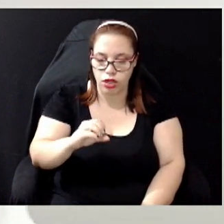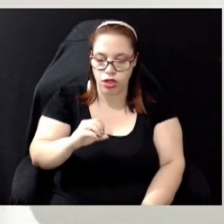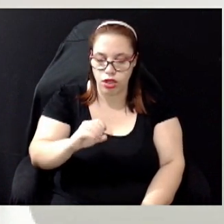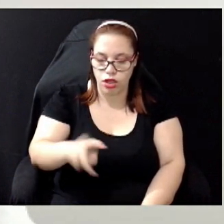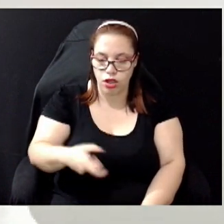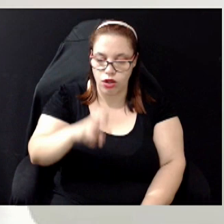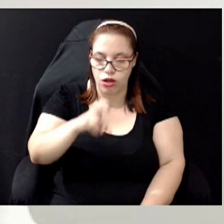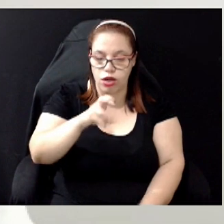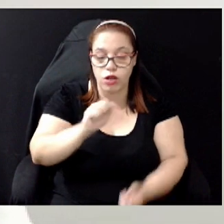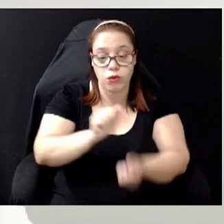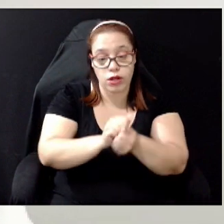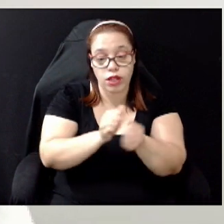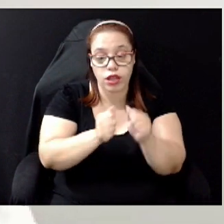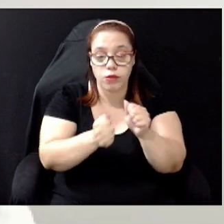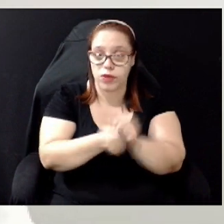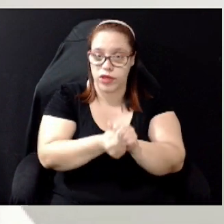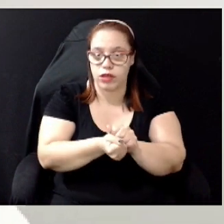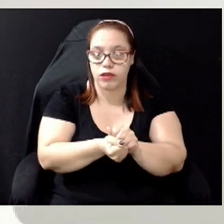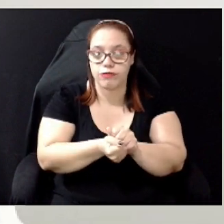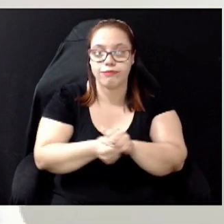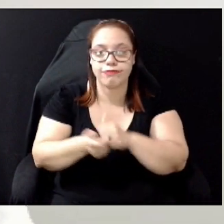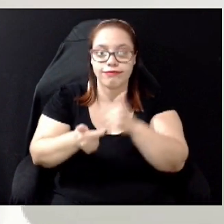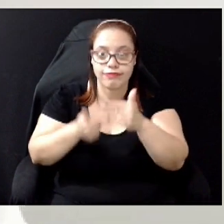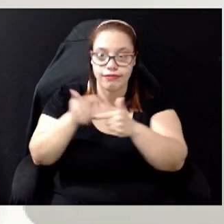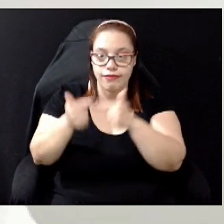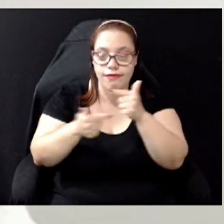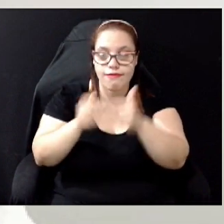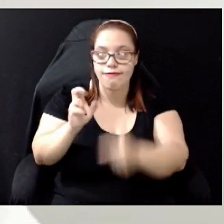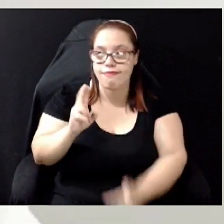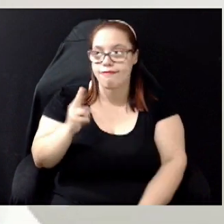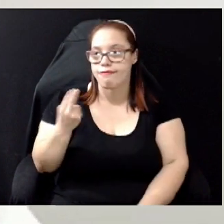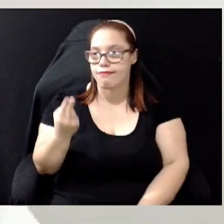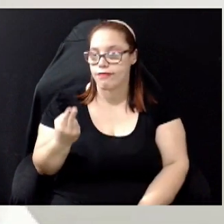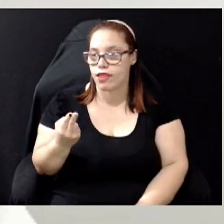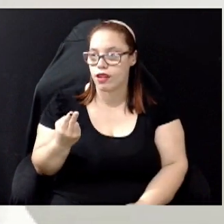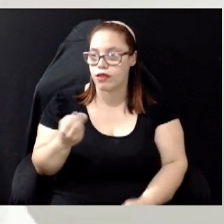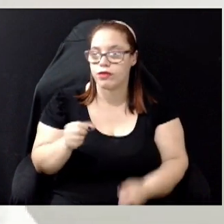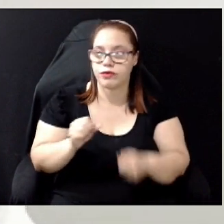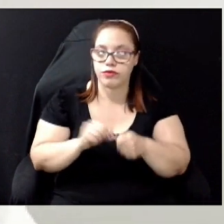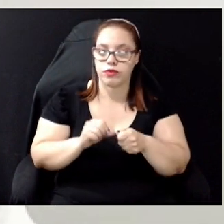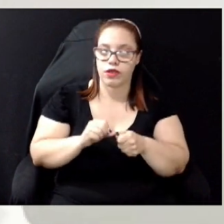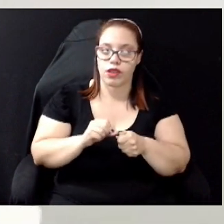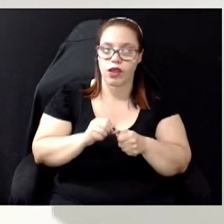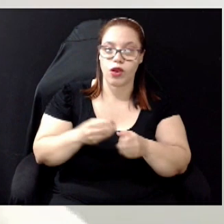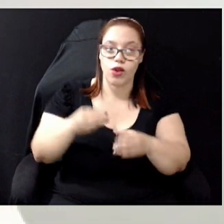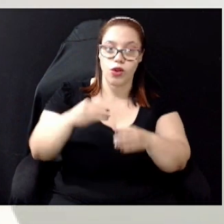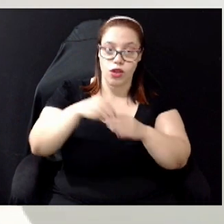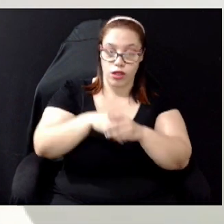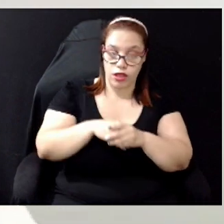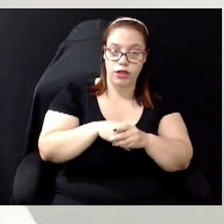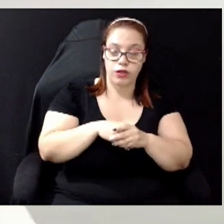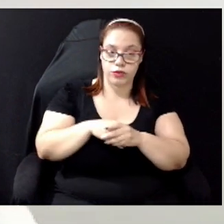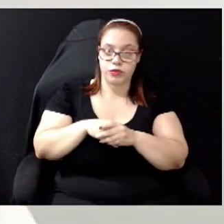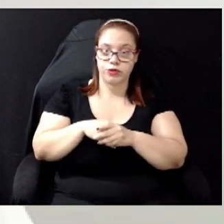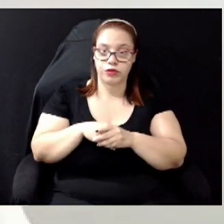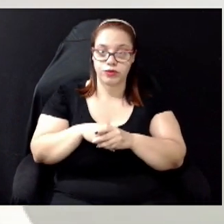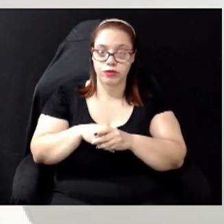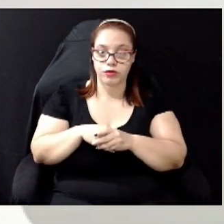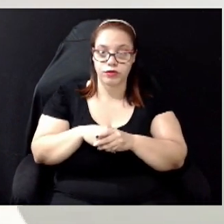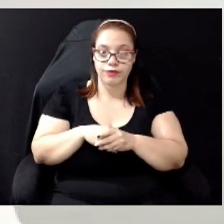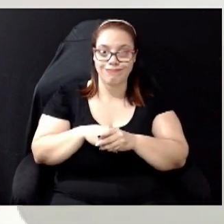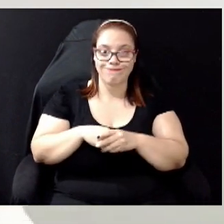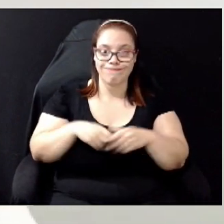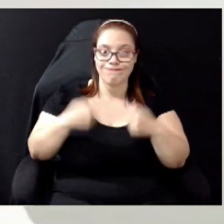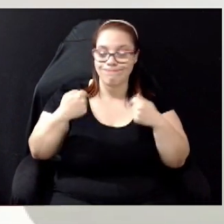0,5, para ela ir se adaptando e poder trabalhar, ou até mesmo ela fazer o reuso interno dela, porque ela